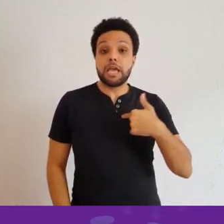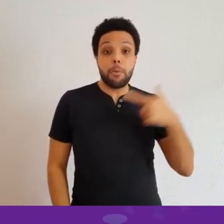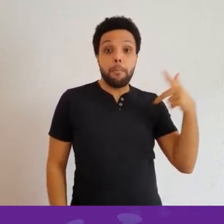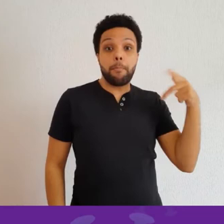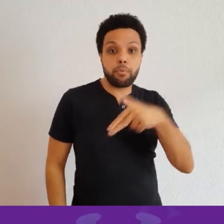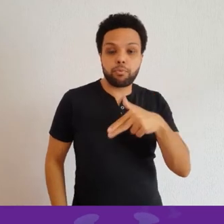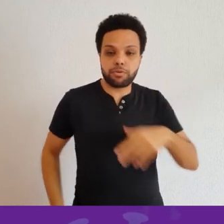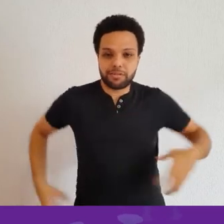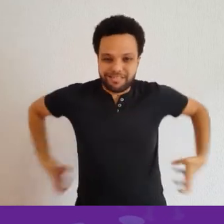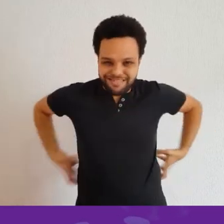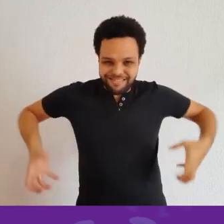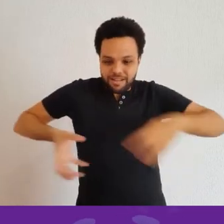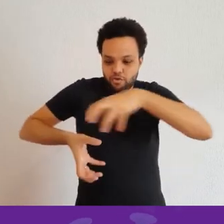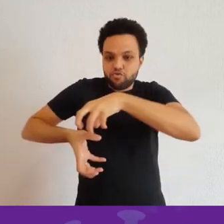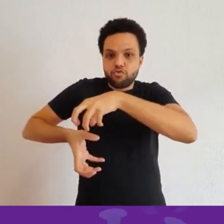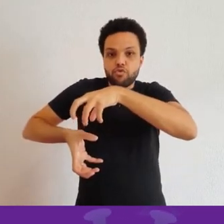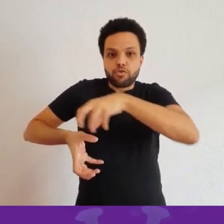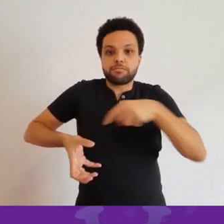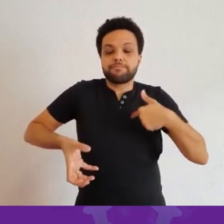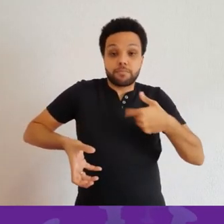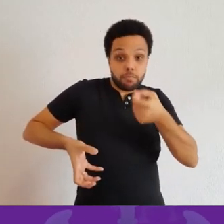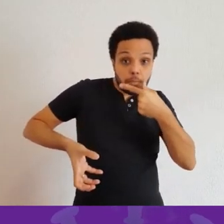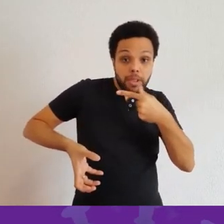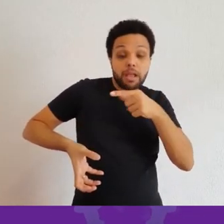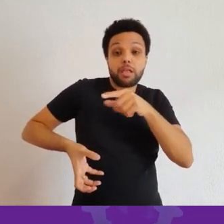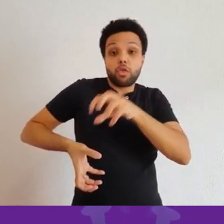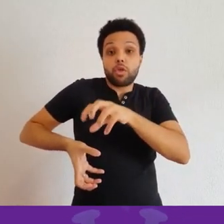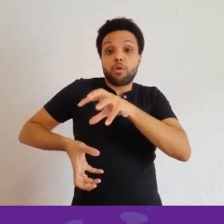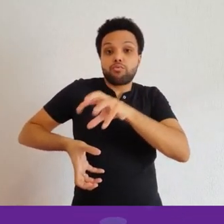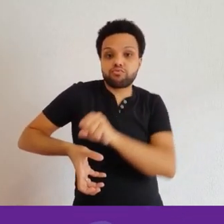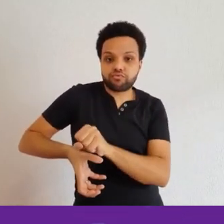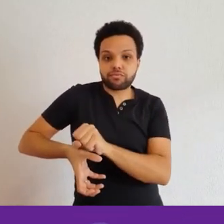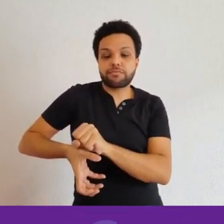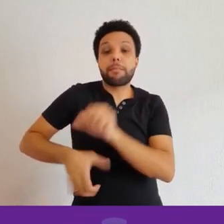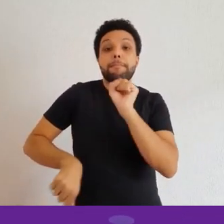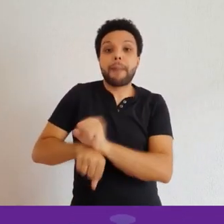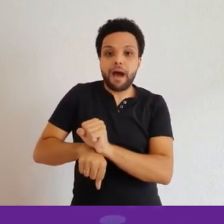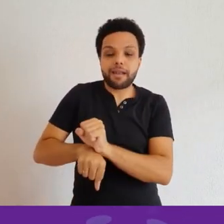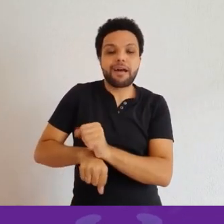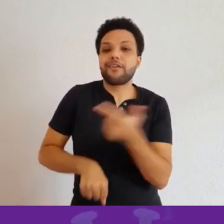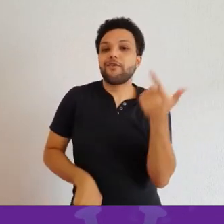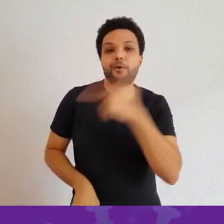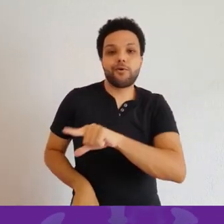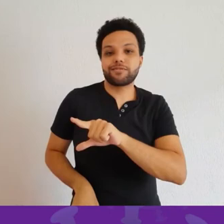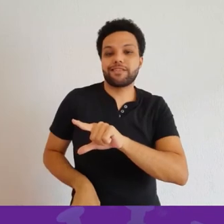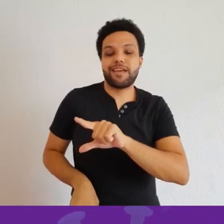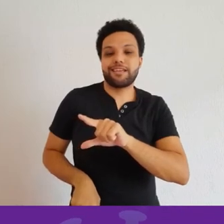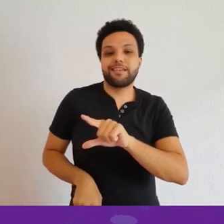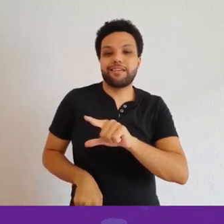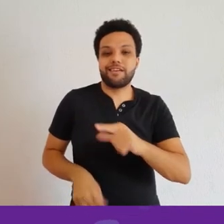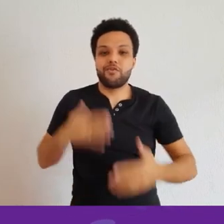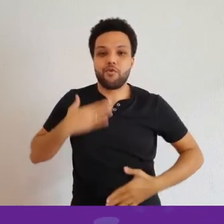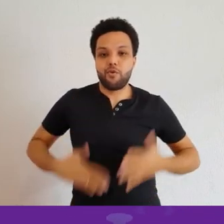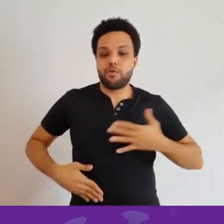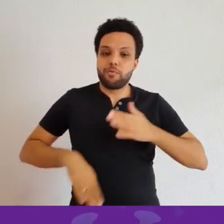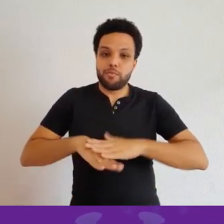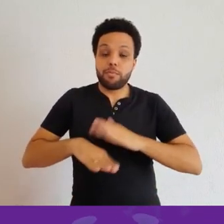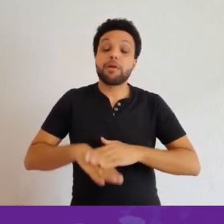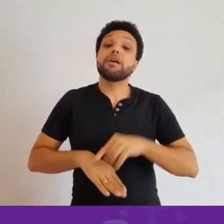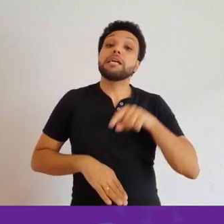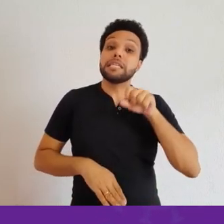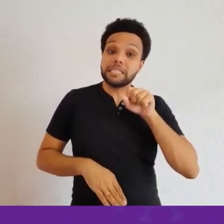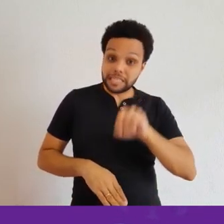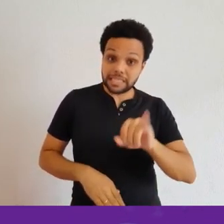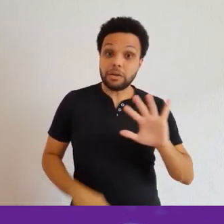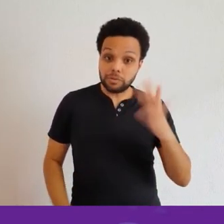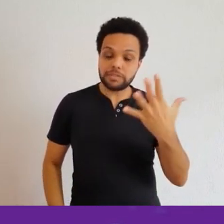produzir o corticoide de maneira imediata a ponto de repor aquilo que está faltando no organismo e aí se isso